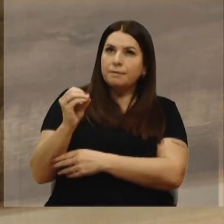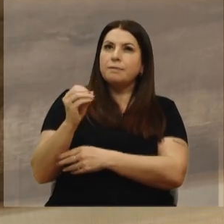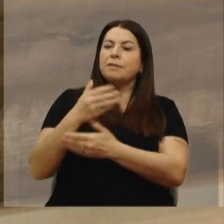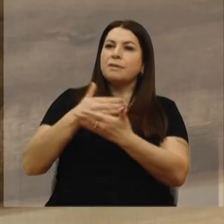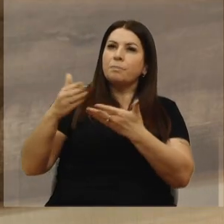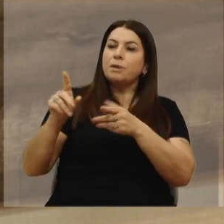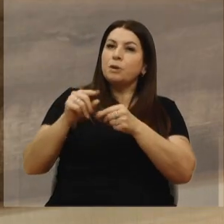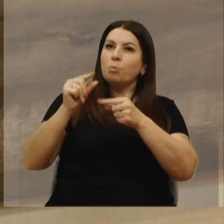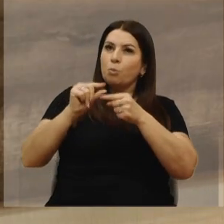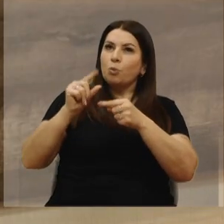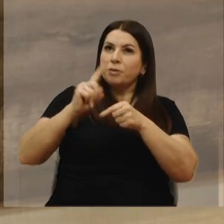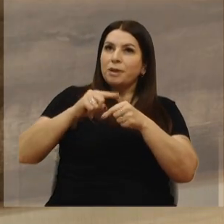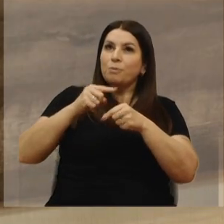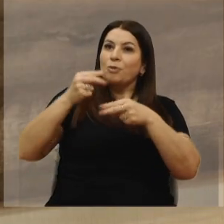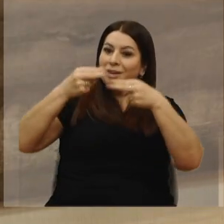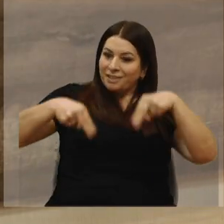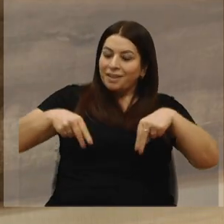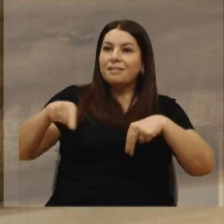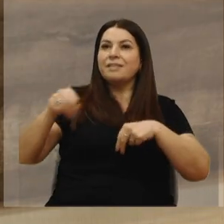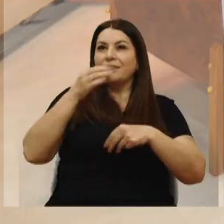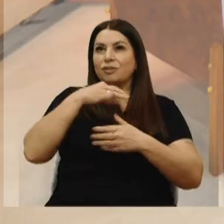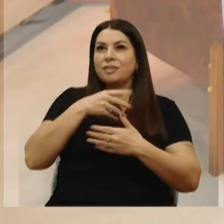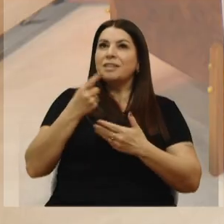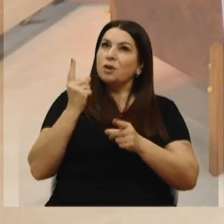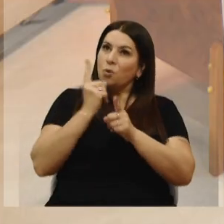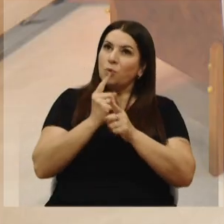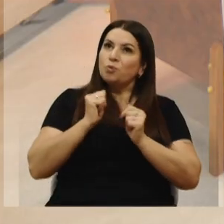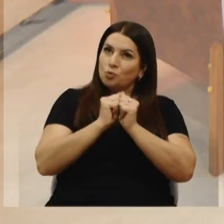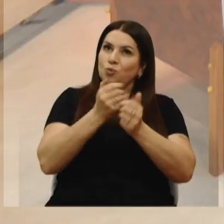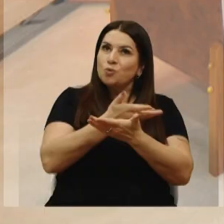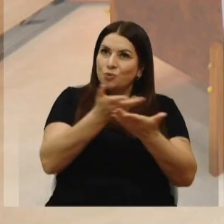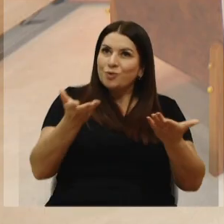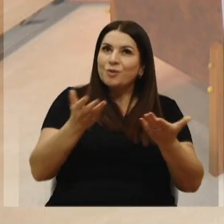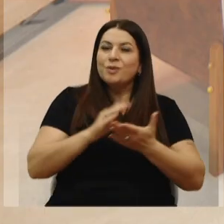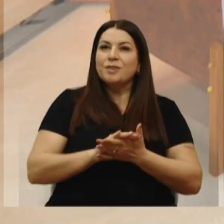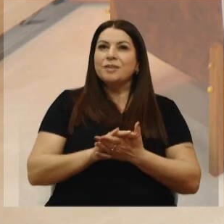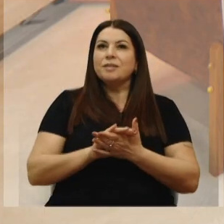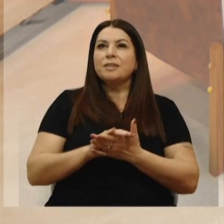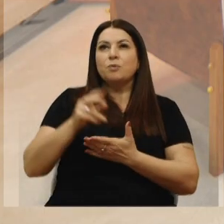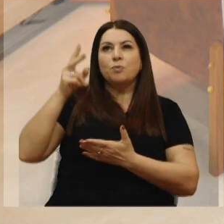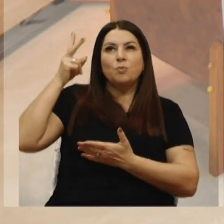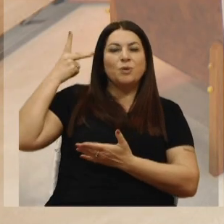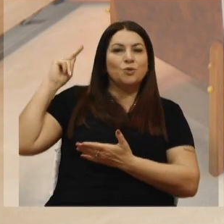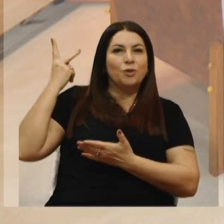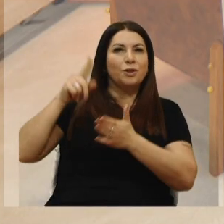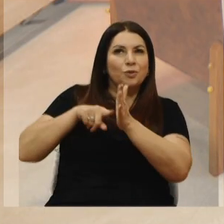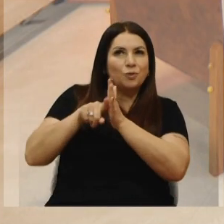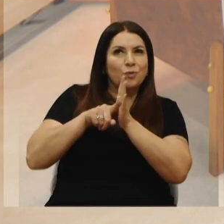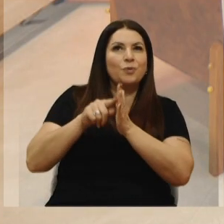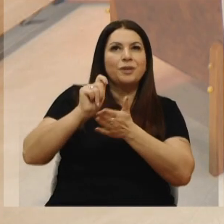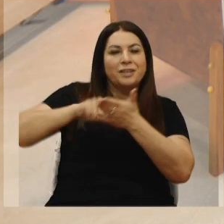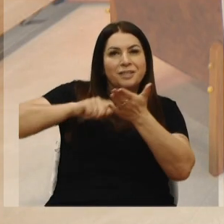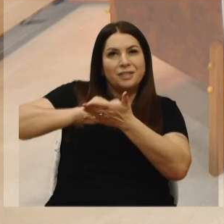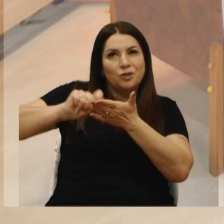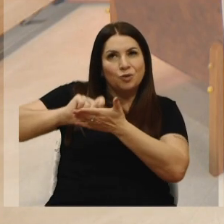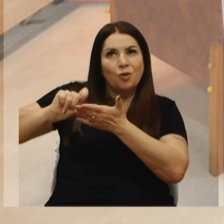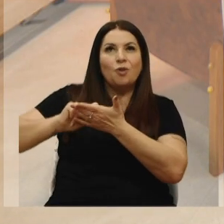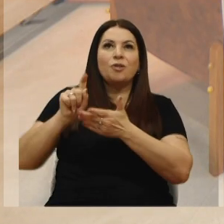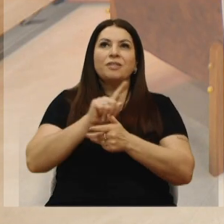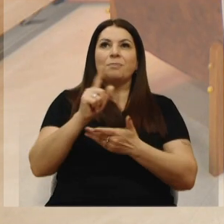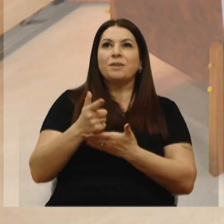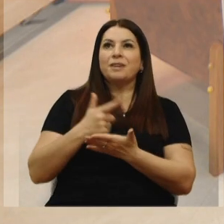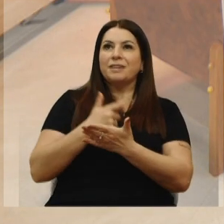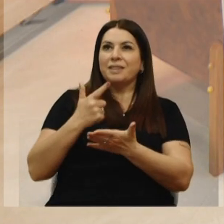1960-1980, obra recentemente lançada aqui em Caxias do Sul. E se encontra então aqui conosco o historiador, escritor, ele